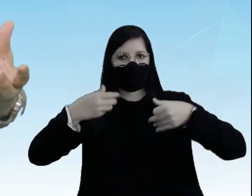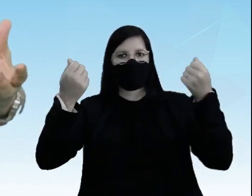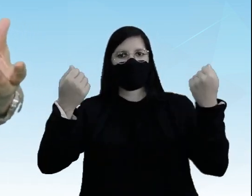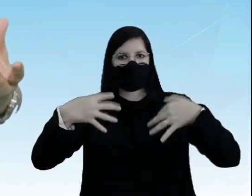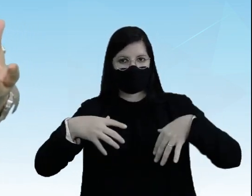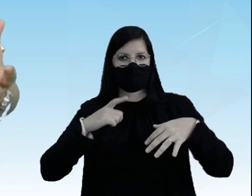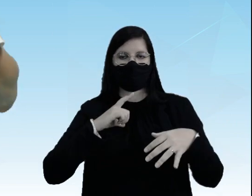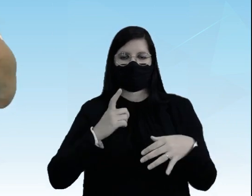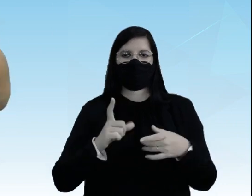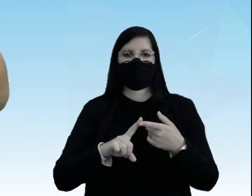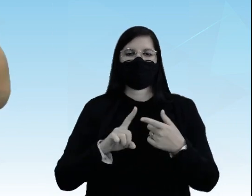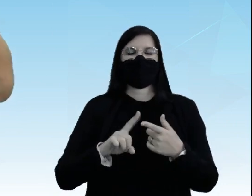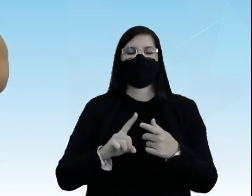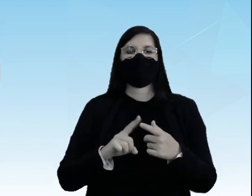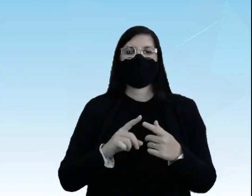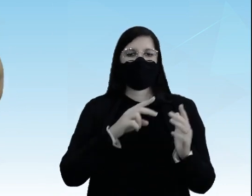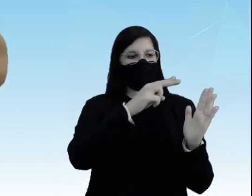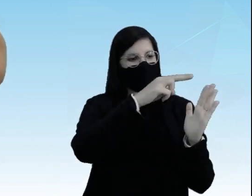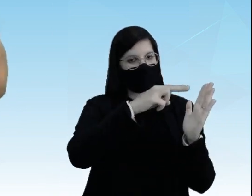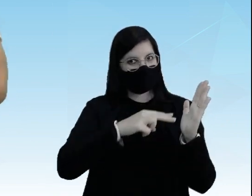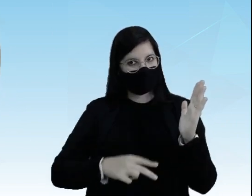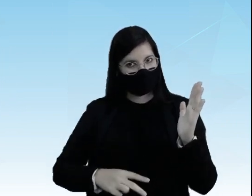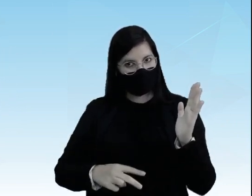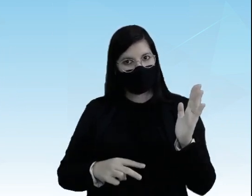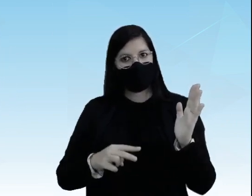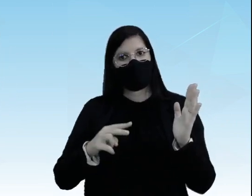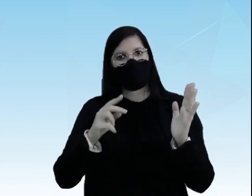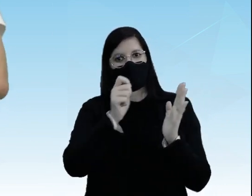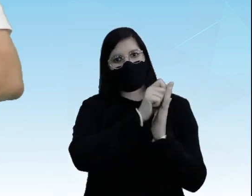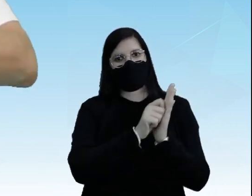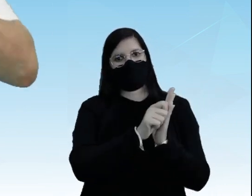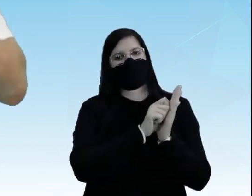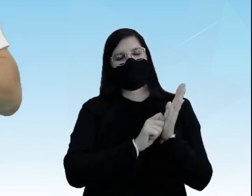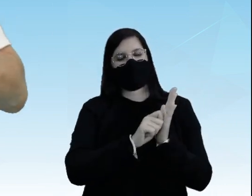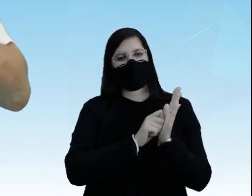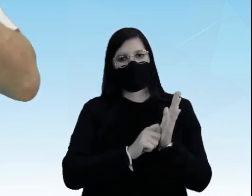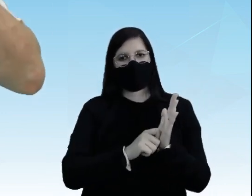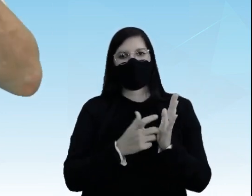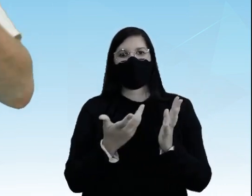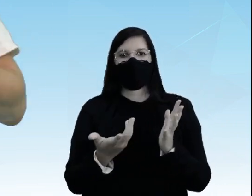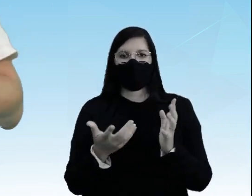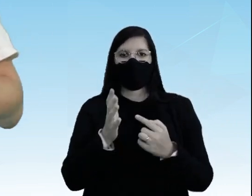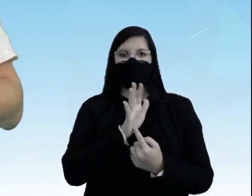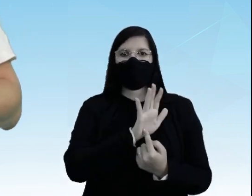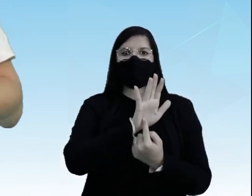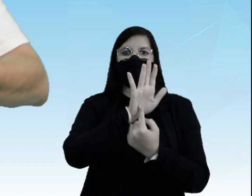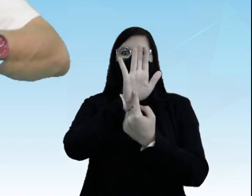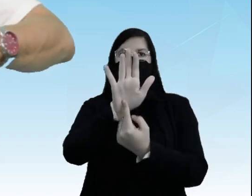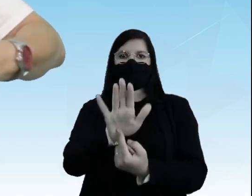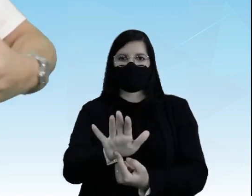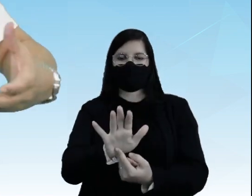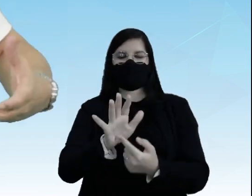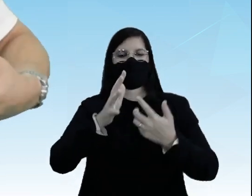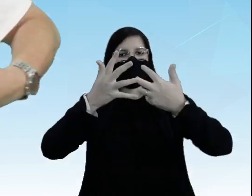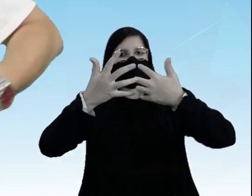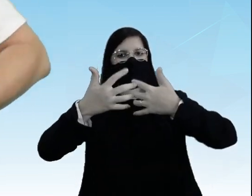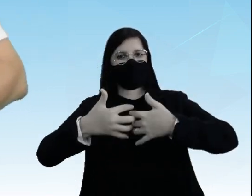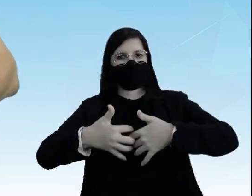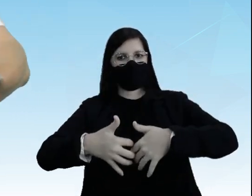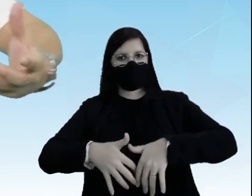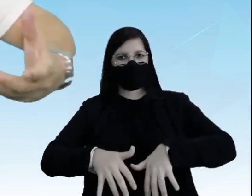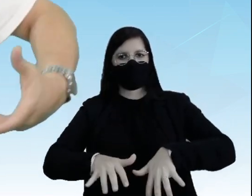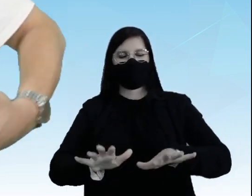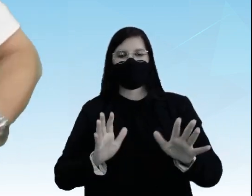oralizado, certo? Ou seja, eu estou lendo algo escrito, mas lembre-se que numa apresentação espontânea, que